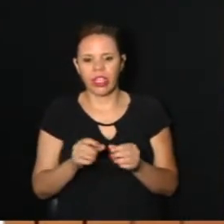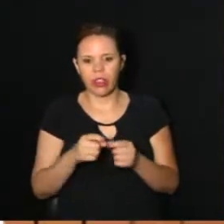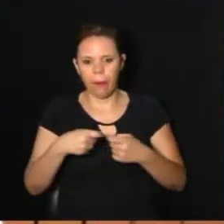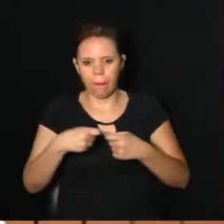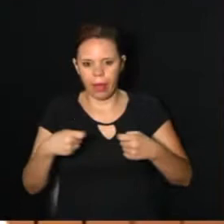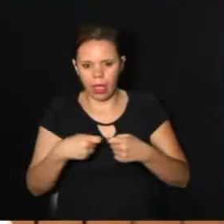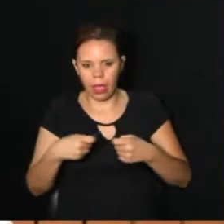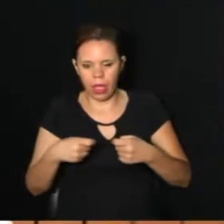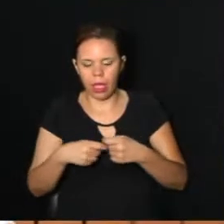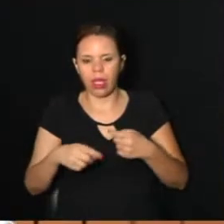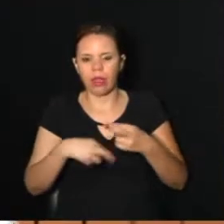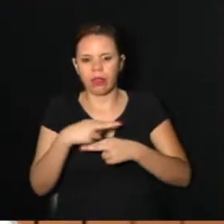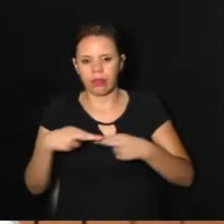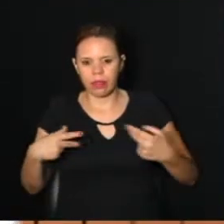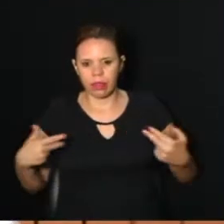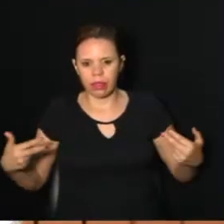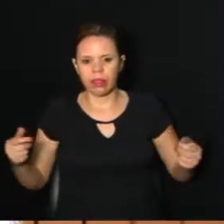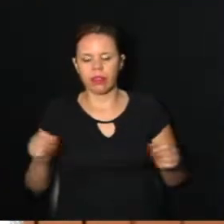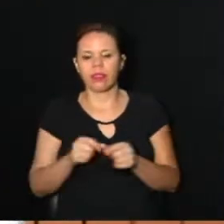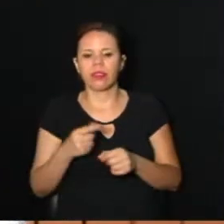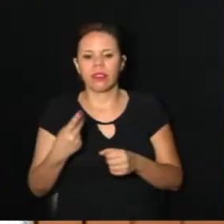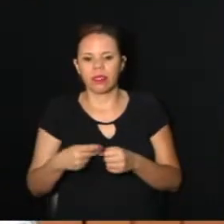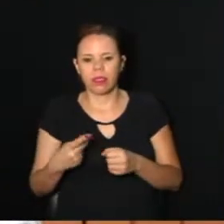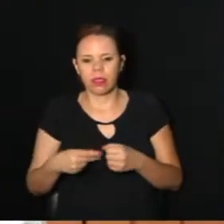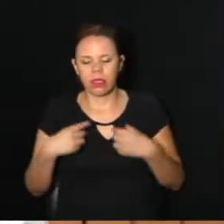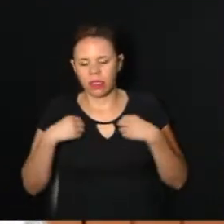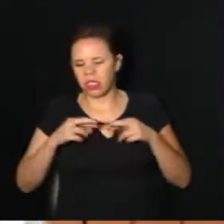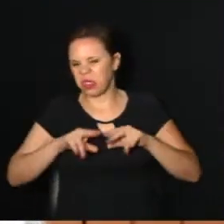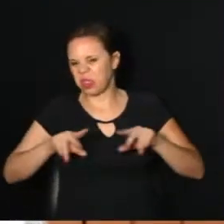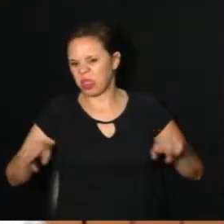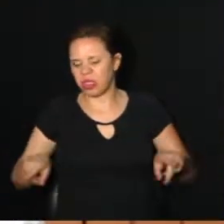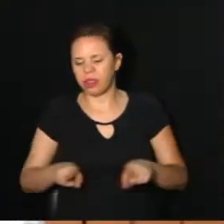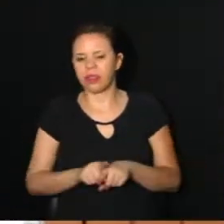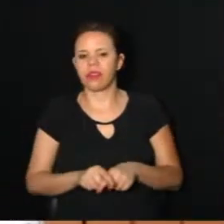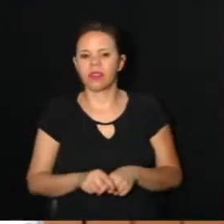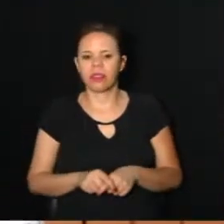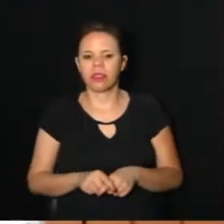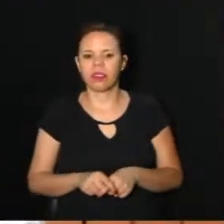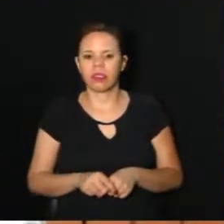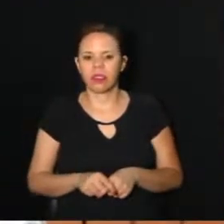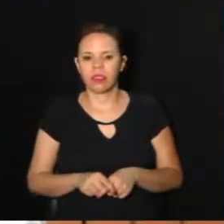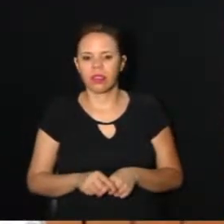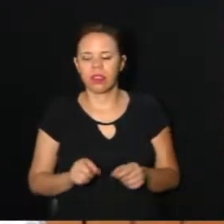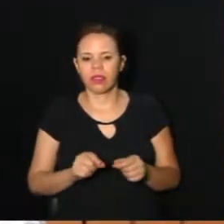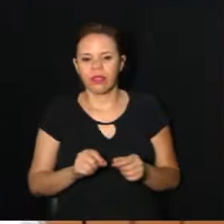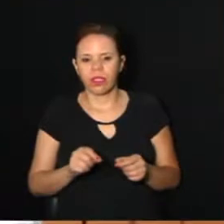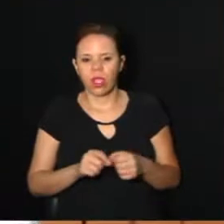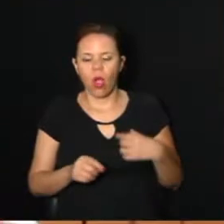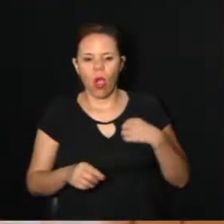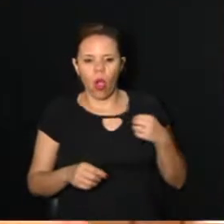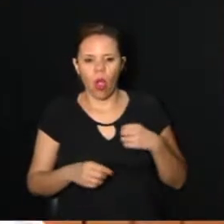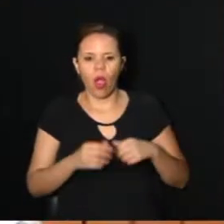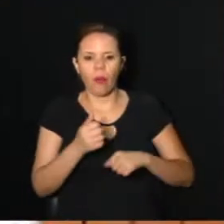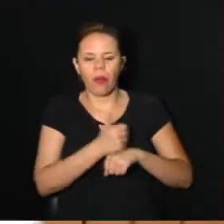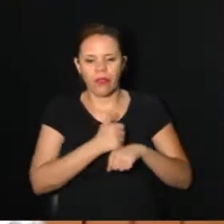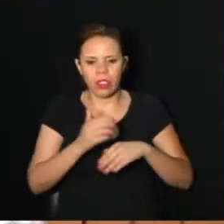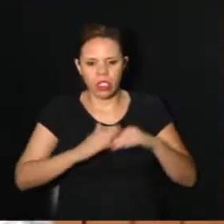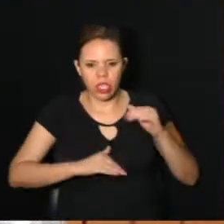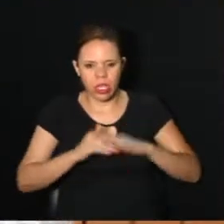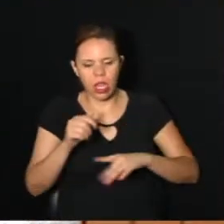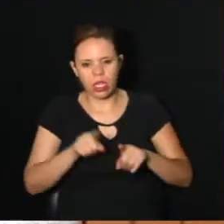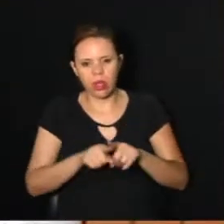massas alimentícias, outros produtos têxteis, facção de roupas profissionais, facção de roupas